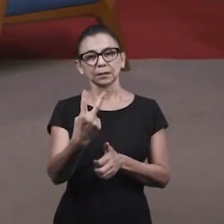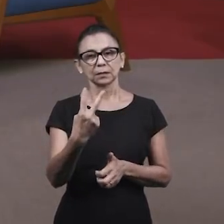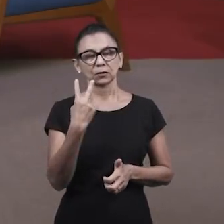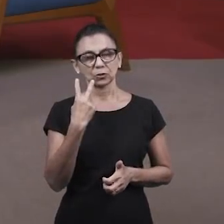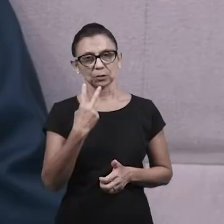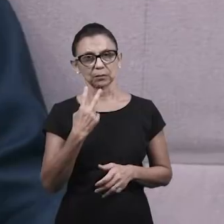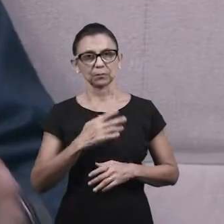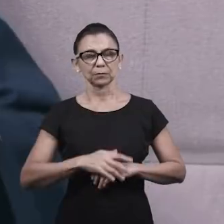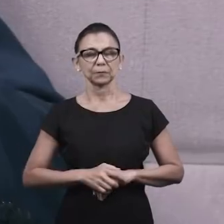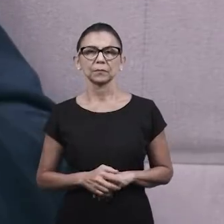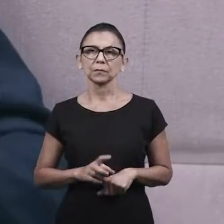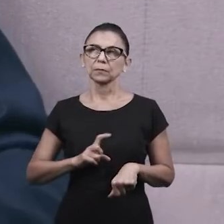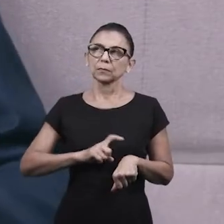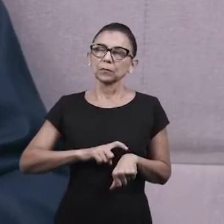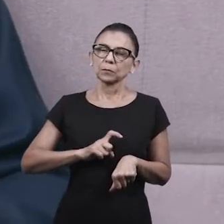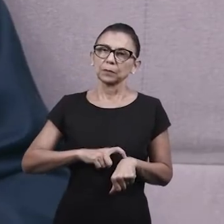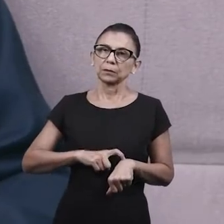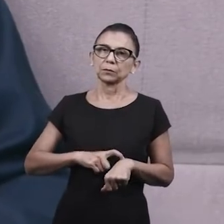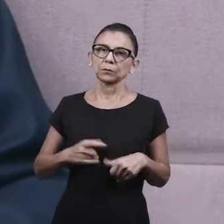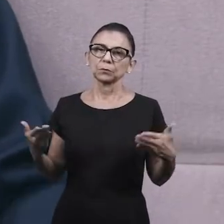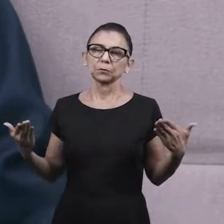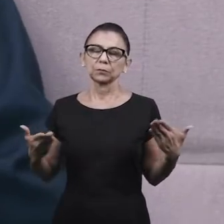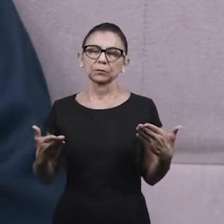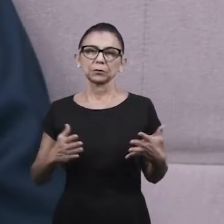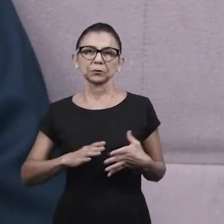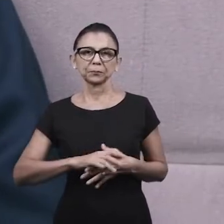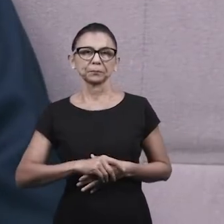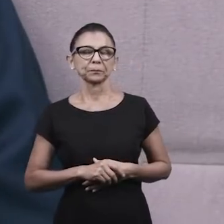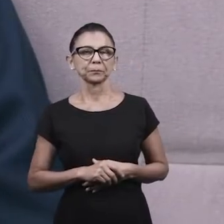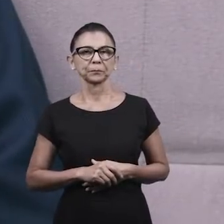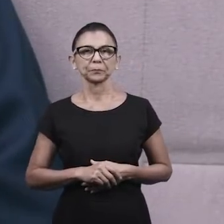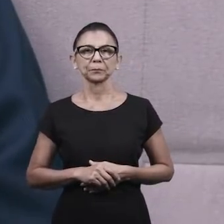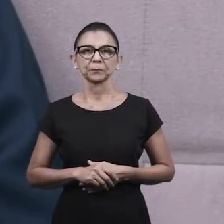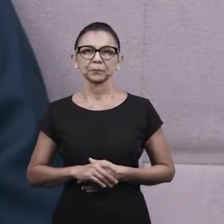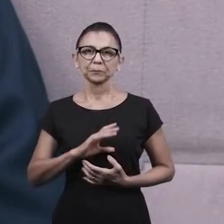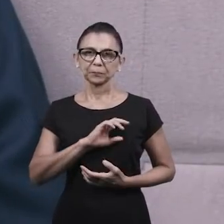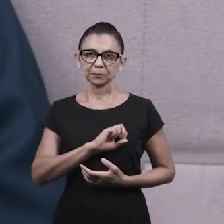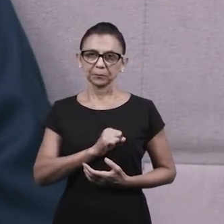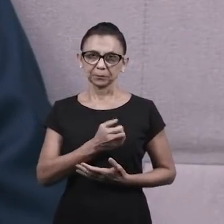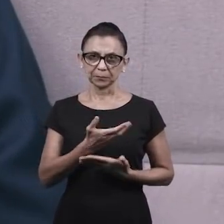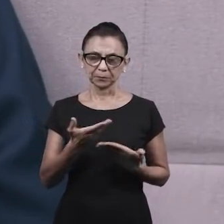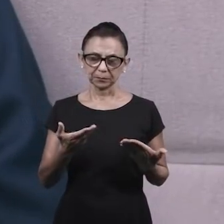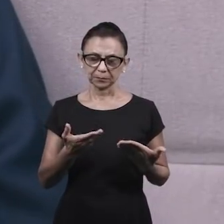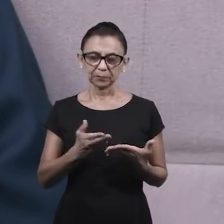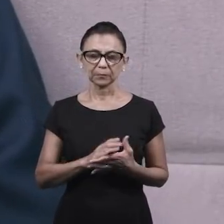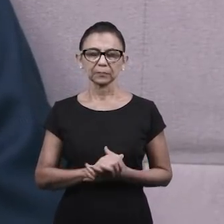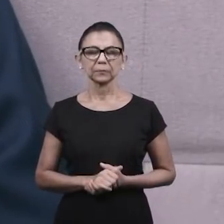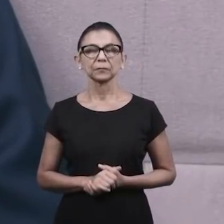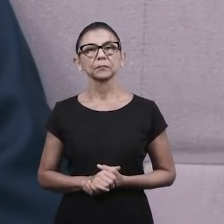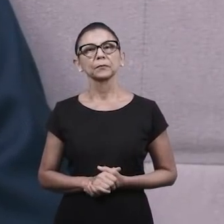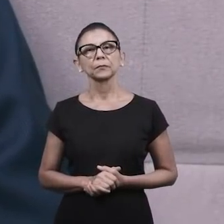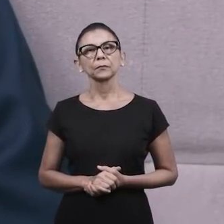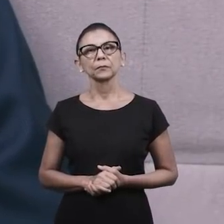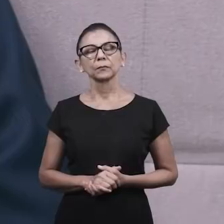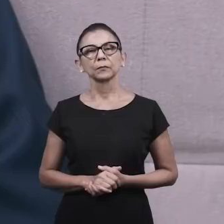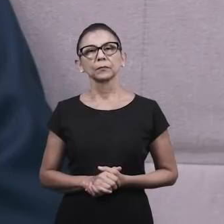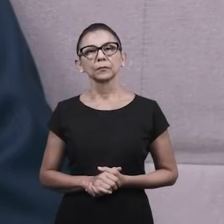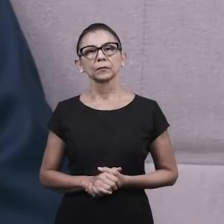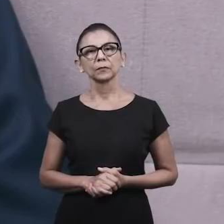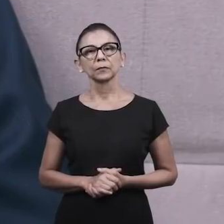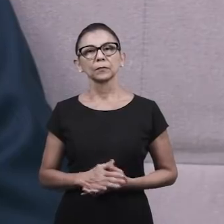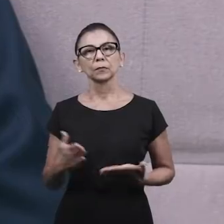glória a Deus. Daniel, esse é a última edição do quadro Lições do Manaim do ano. E temos falado sobre o mistério,